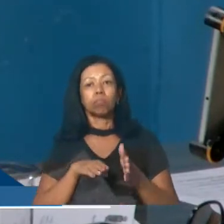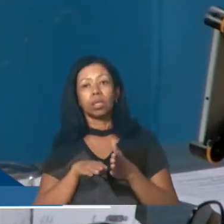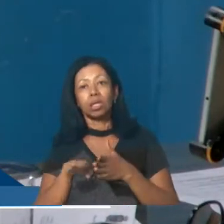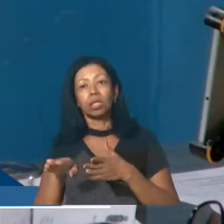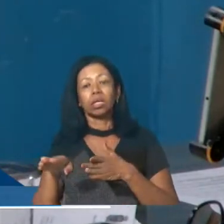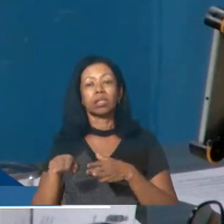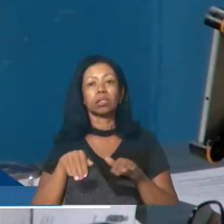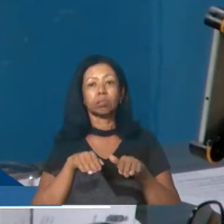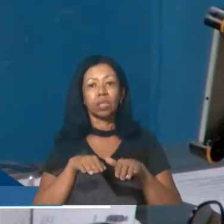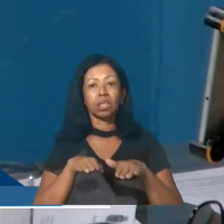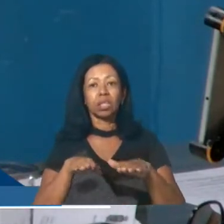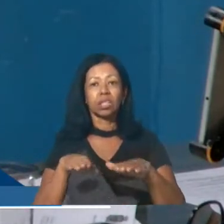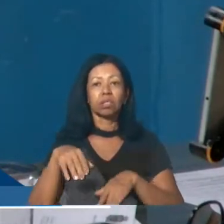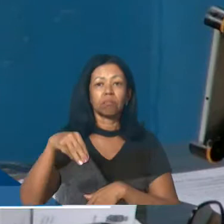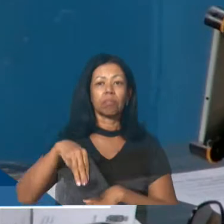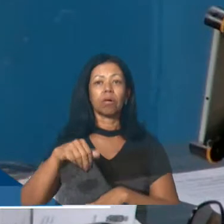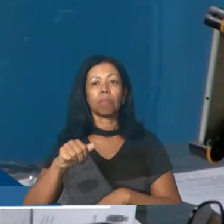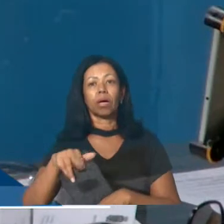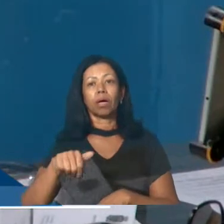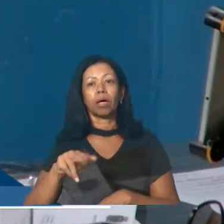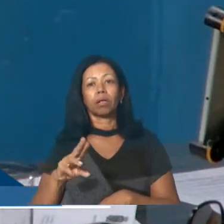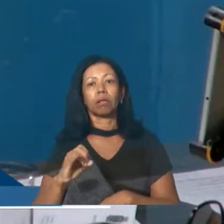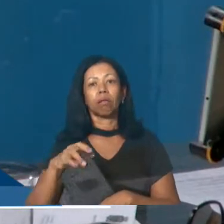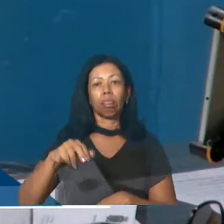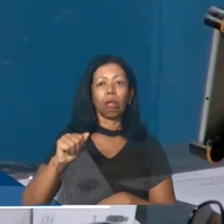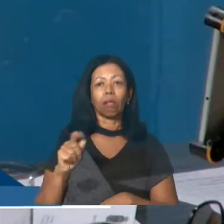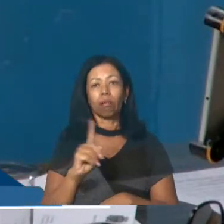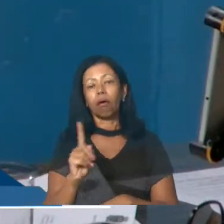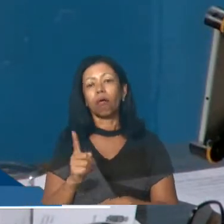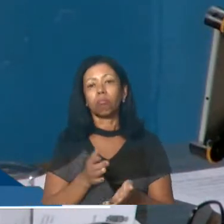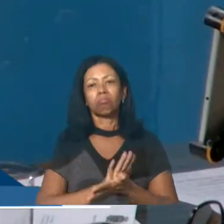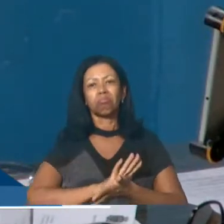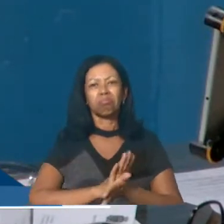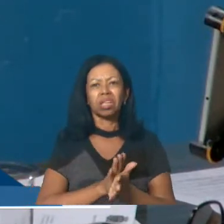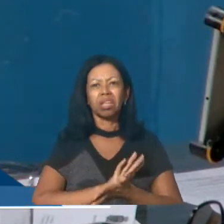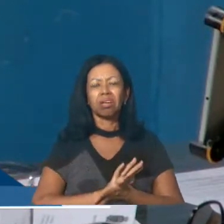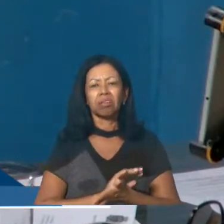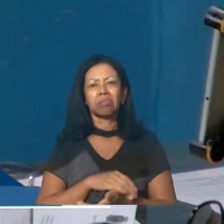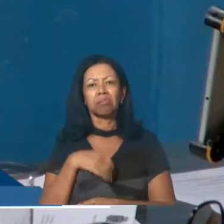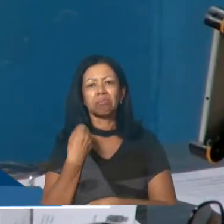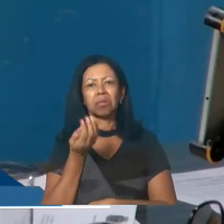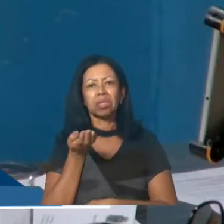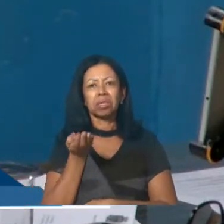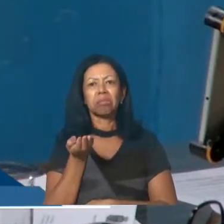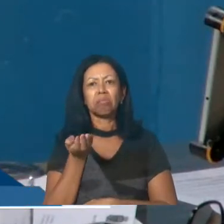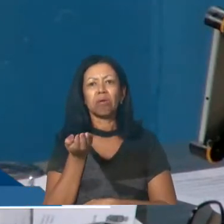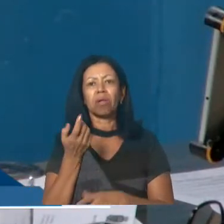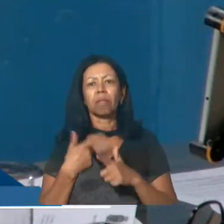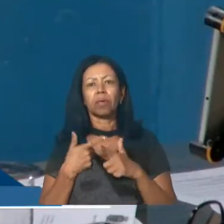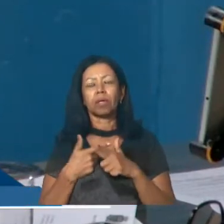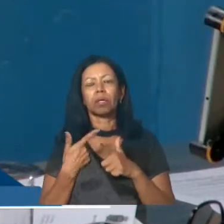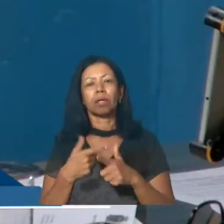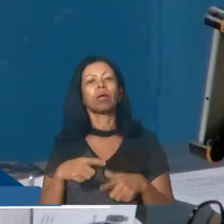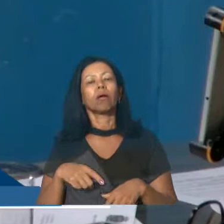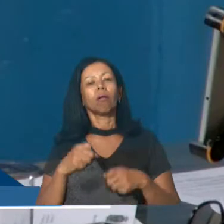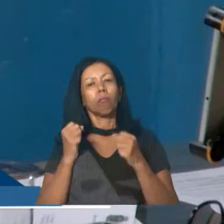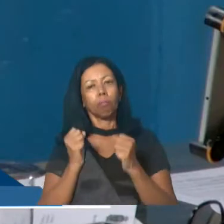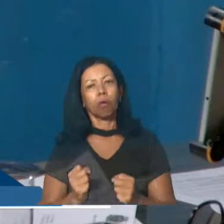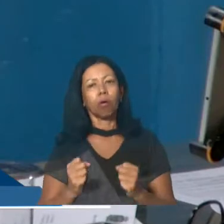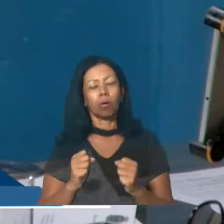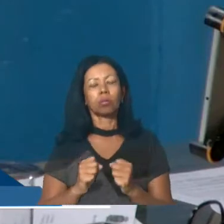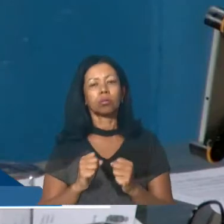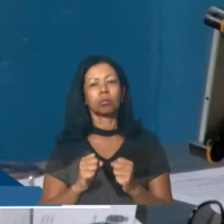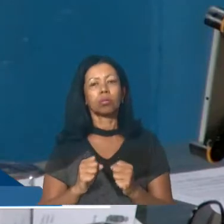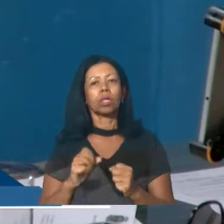valeu. Não! É humilhante. É uma esmola. Porque eu tenho condições de proporcionar, o